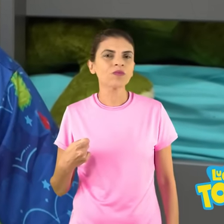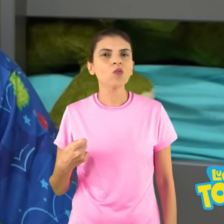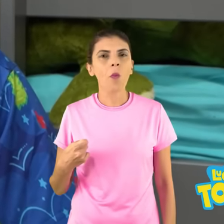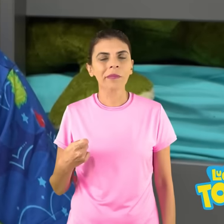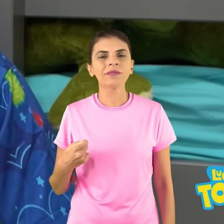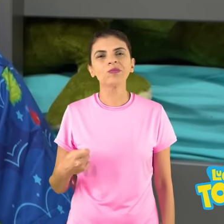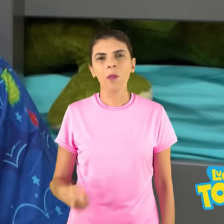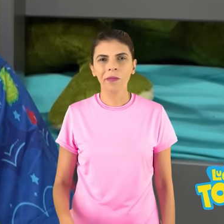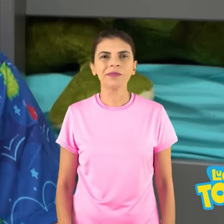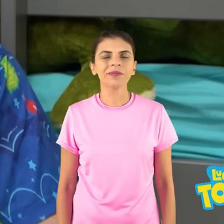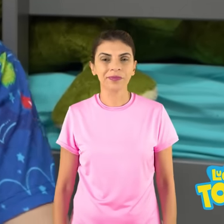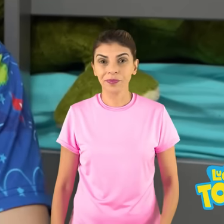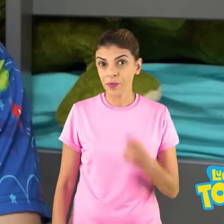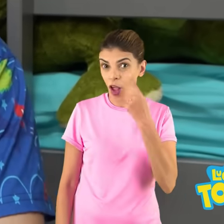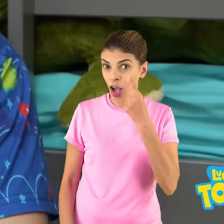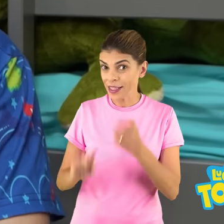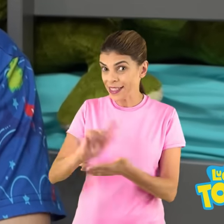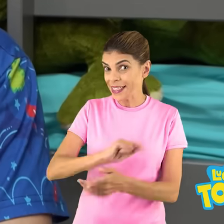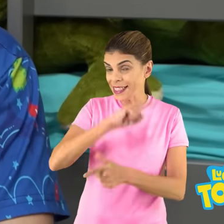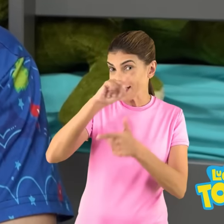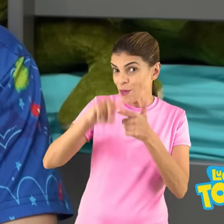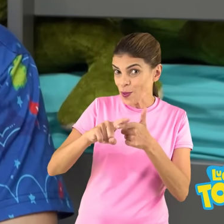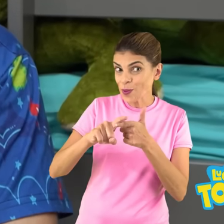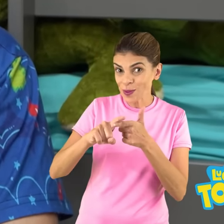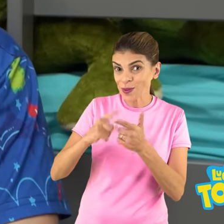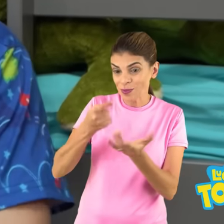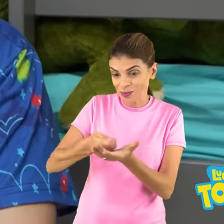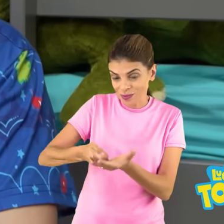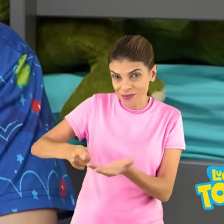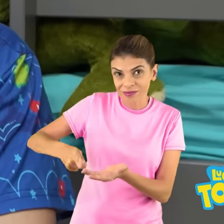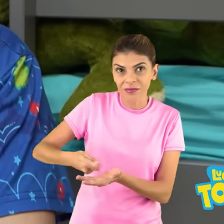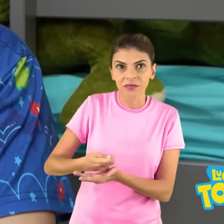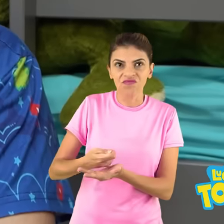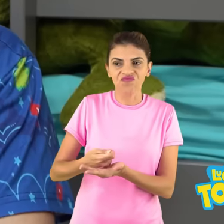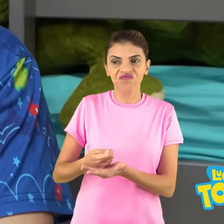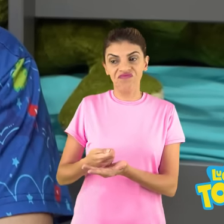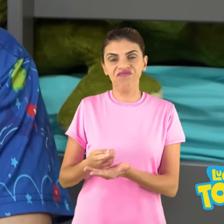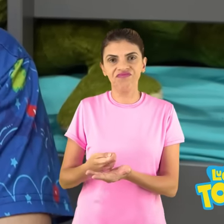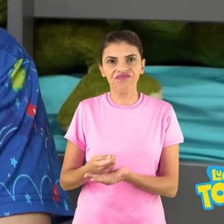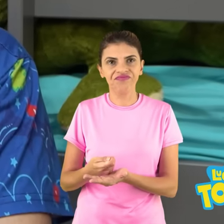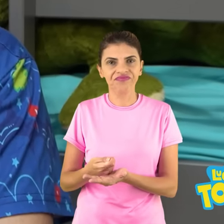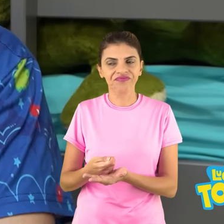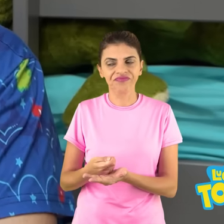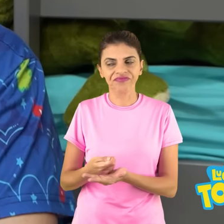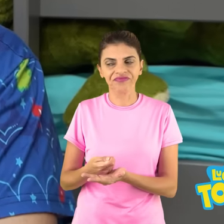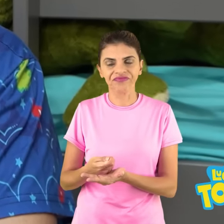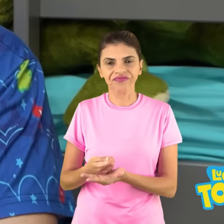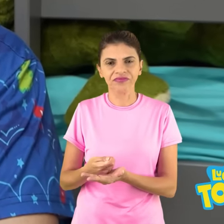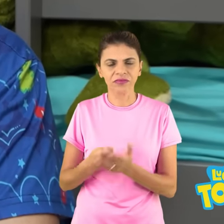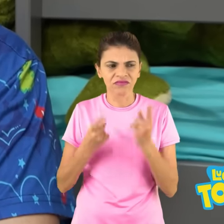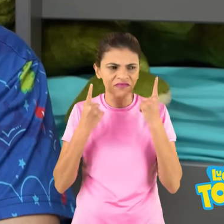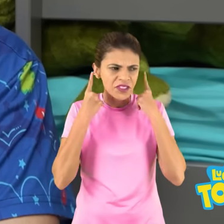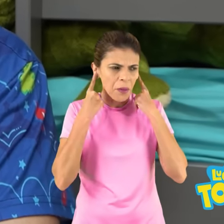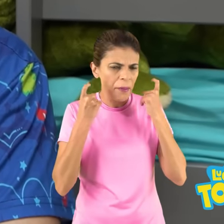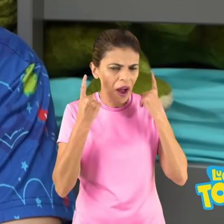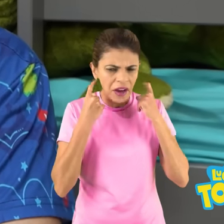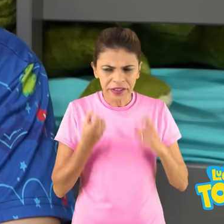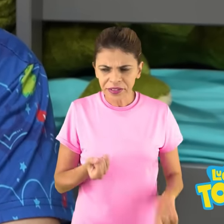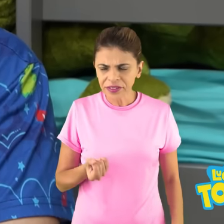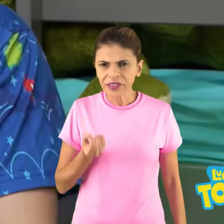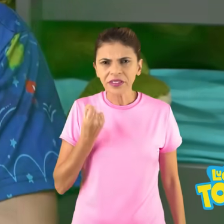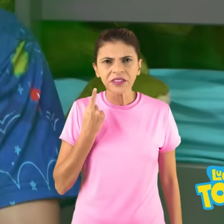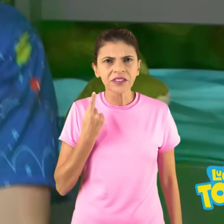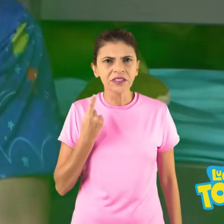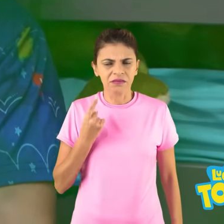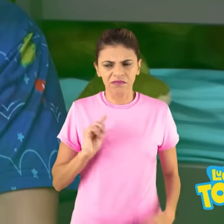Olha o segundo aviãozinho. Que barulho foi esse?